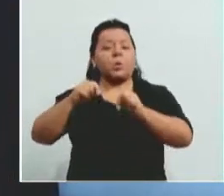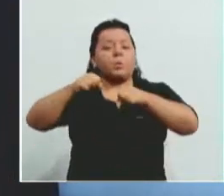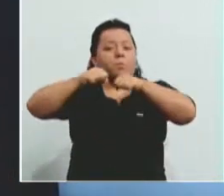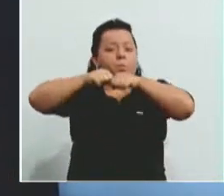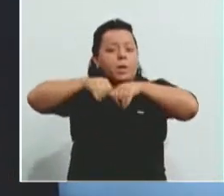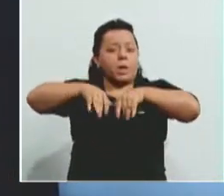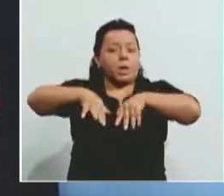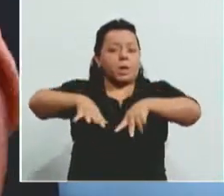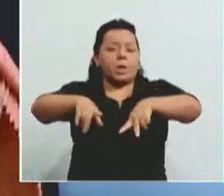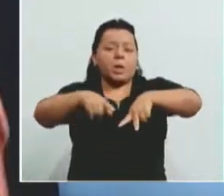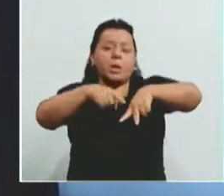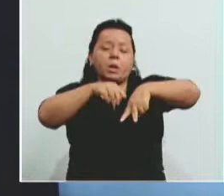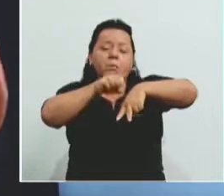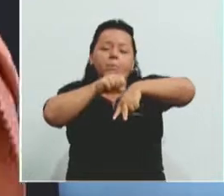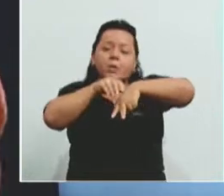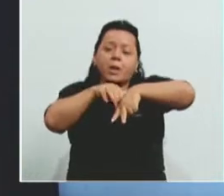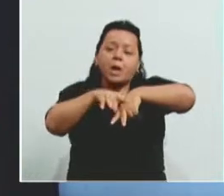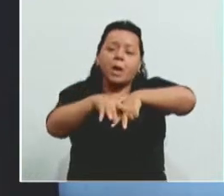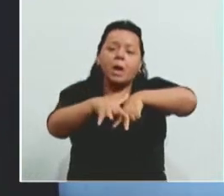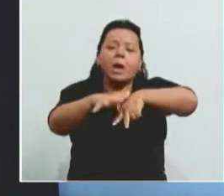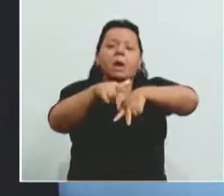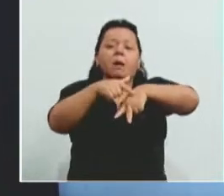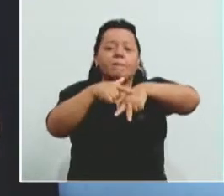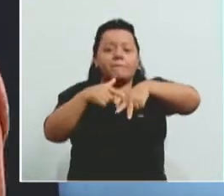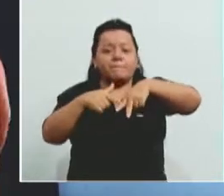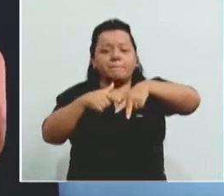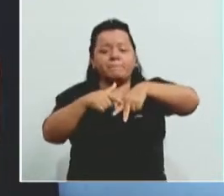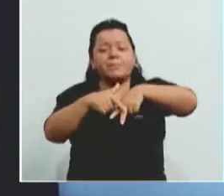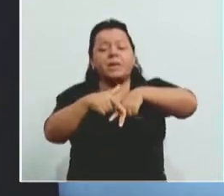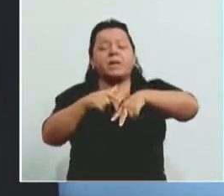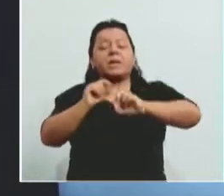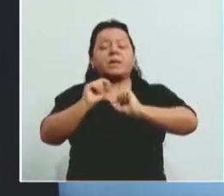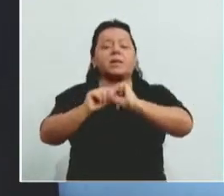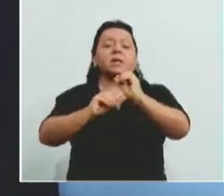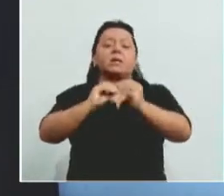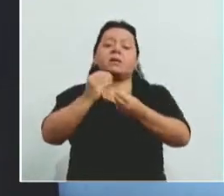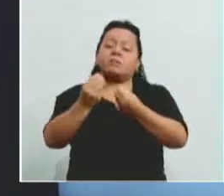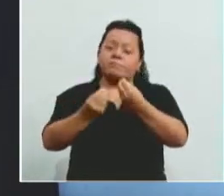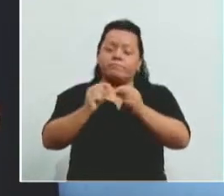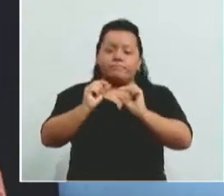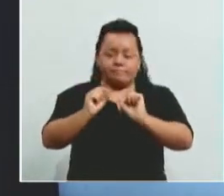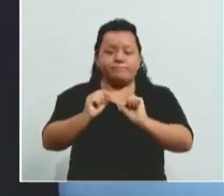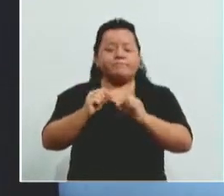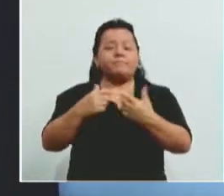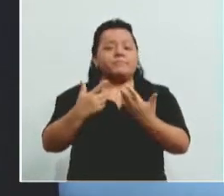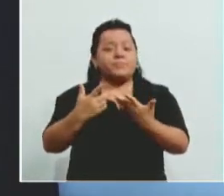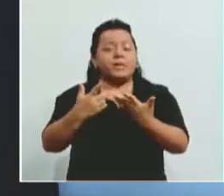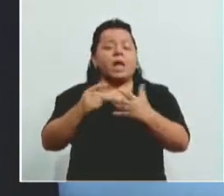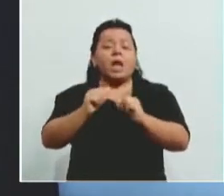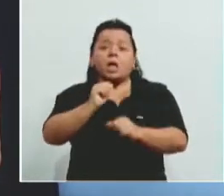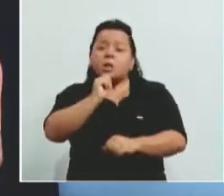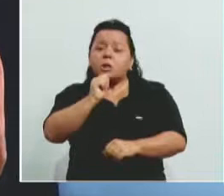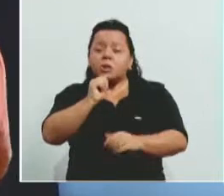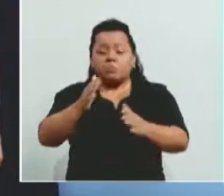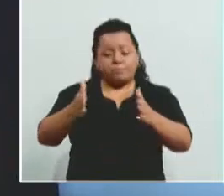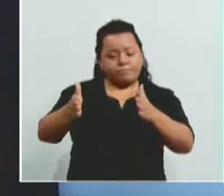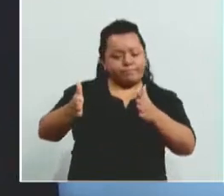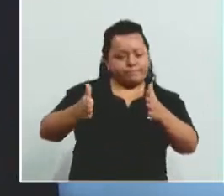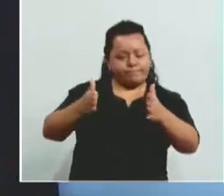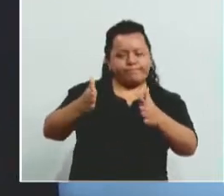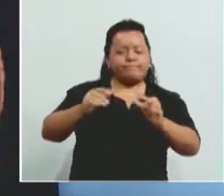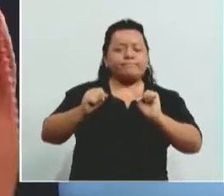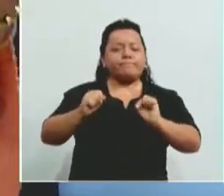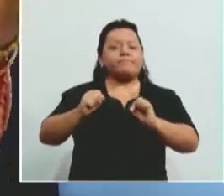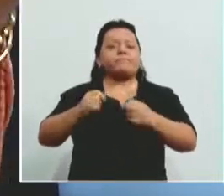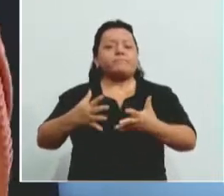dar uma cólica mais difusa. No período menstrual, o abdômen fica mais inchadinho. Então, tem vários tipos